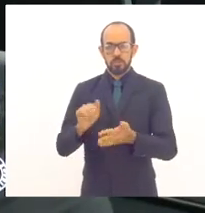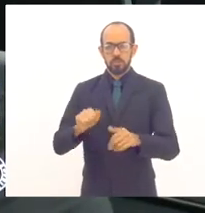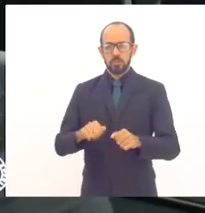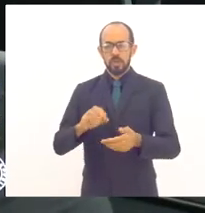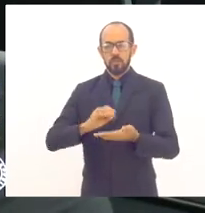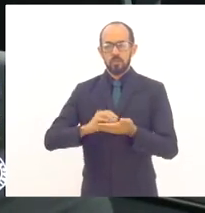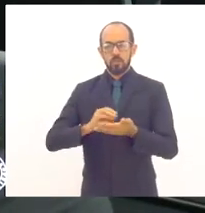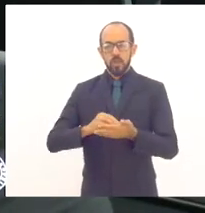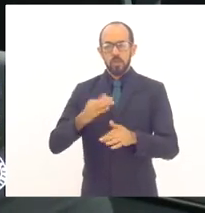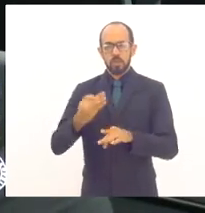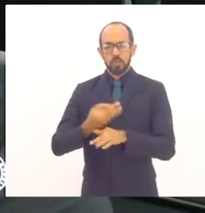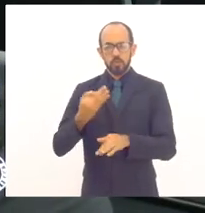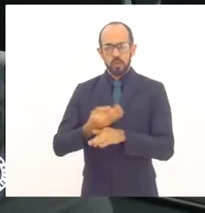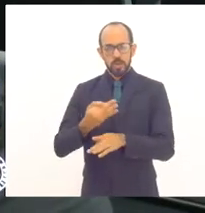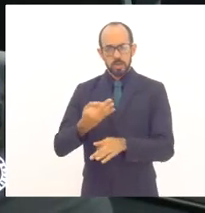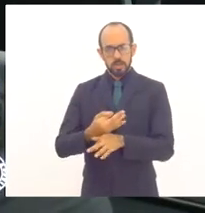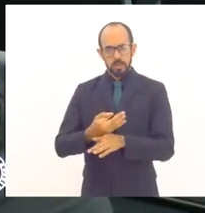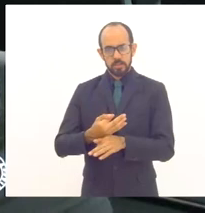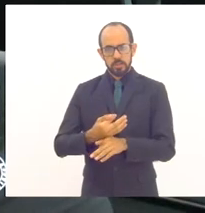à LGBTfobia.